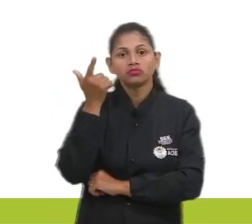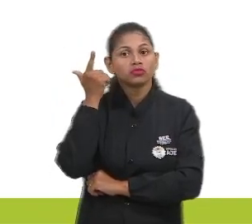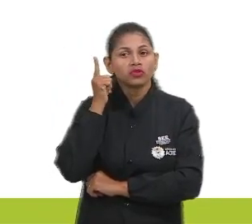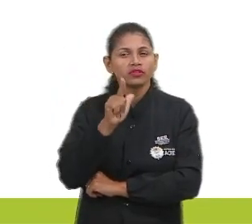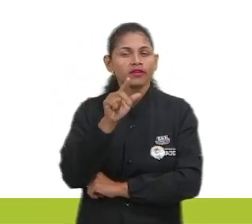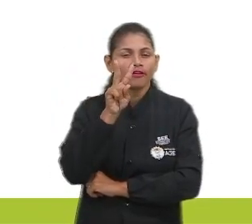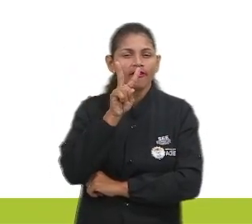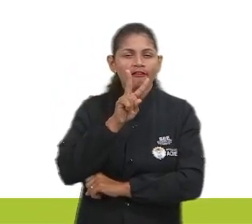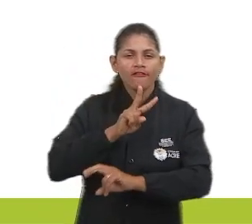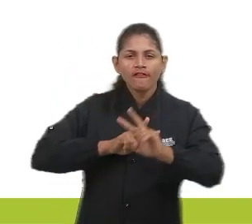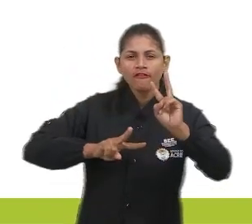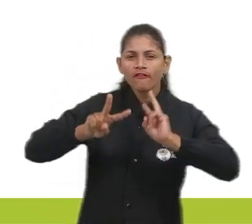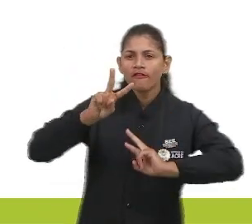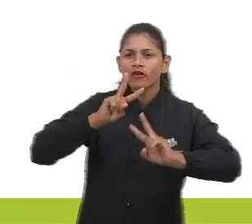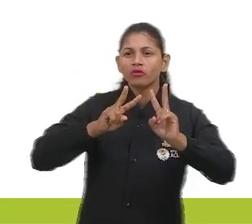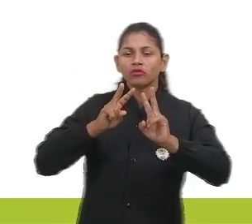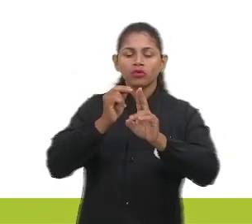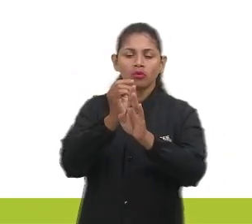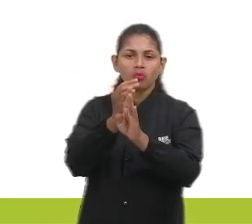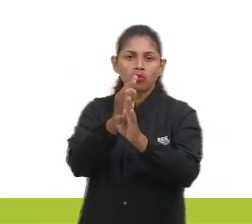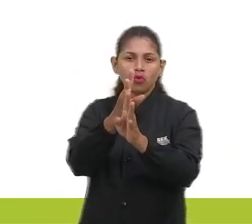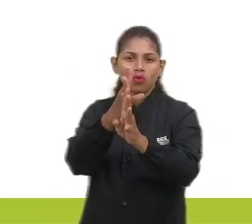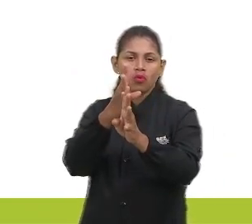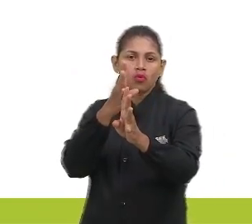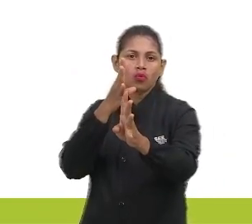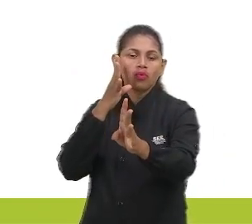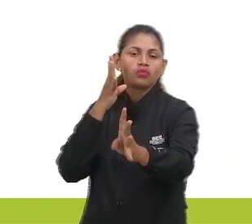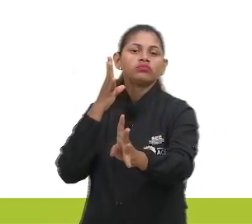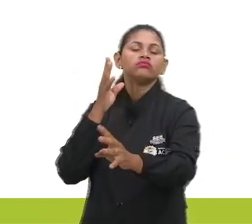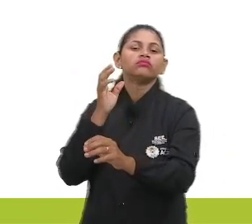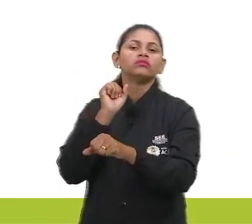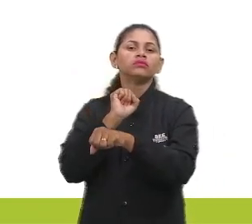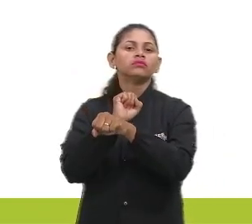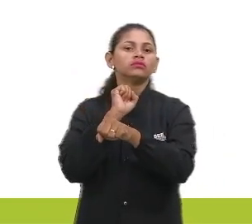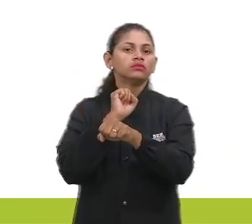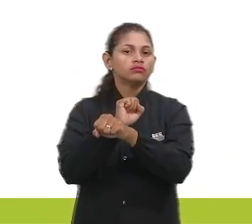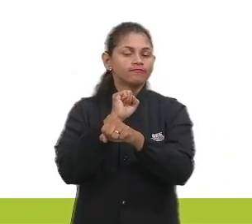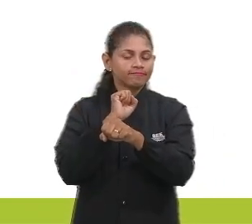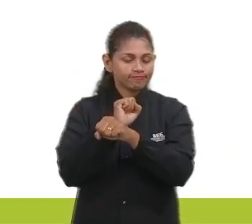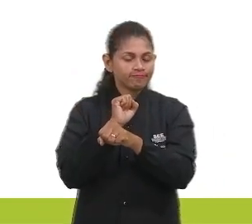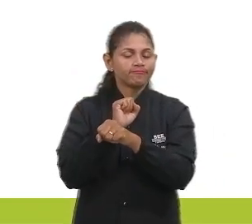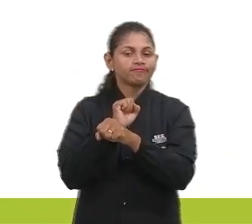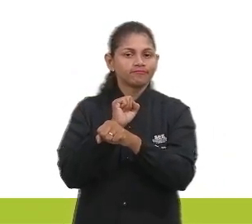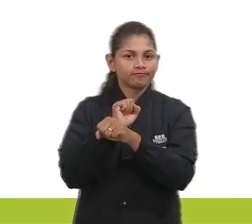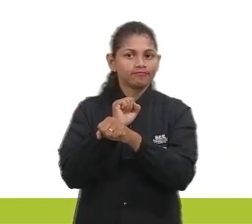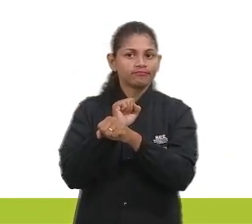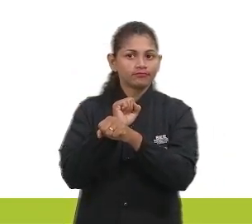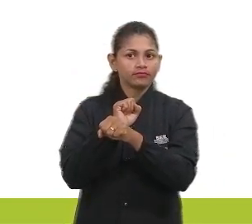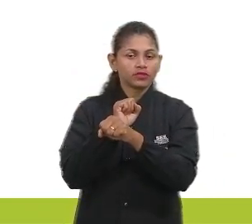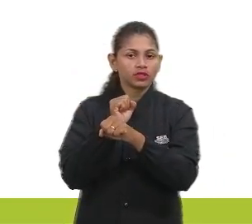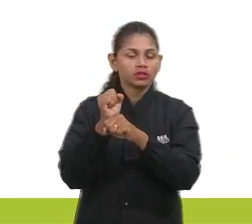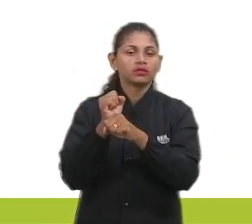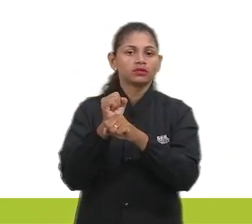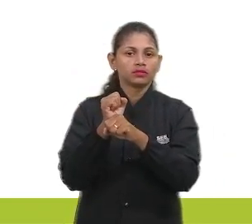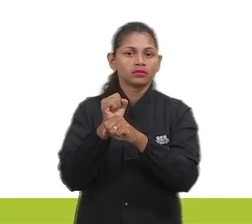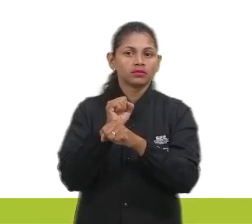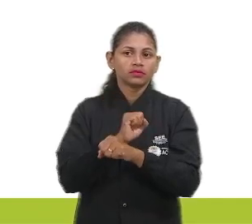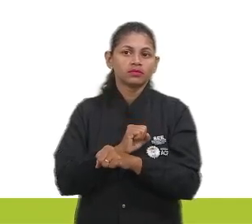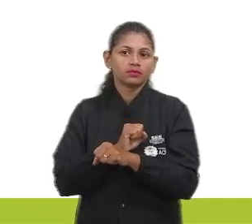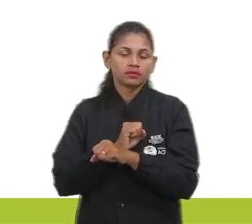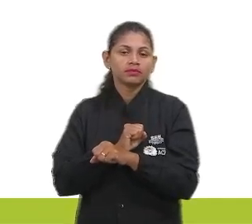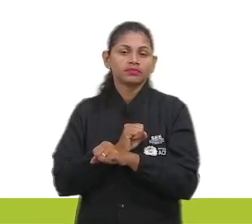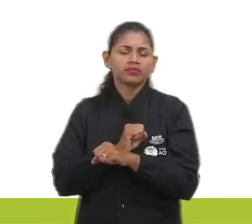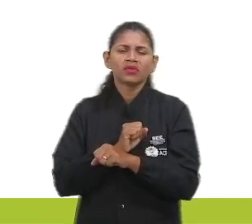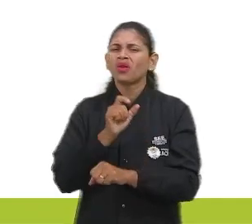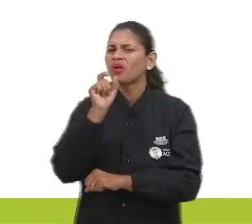eles estão aí em uma fila, né, esperando serem atendidos, né? E quem são?